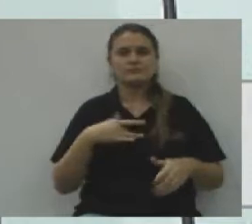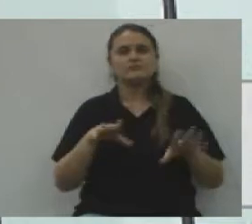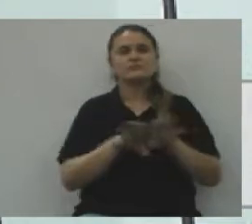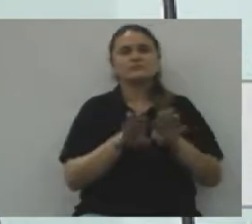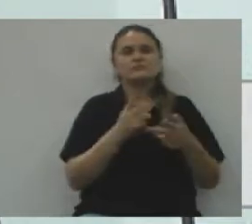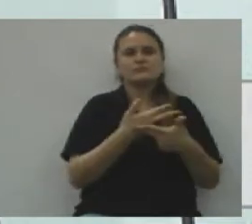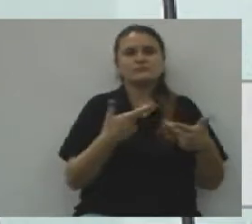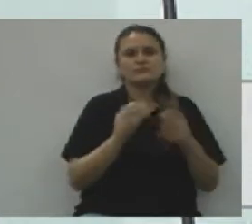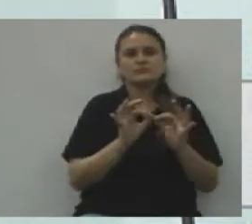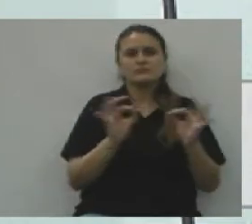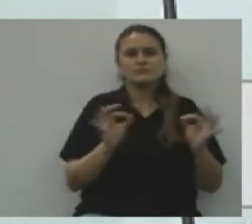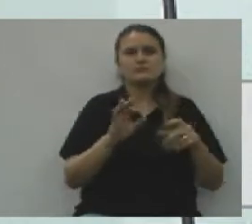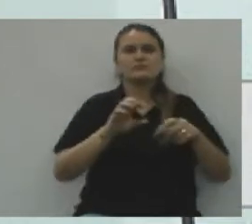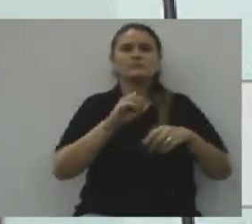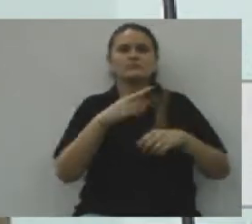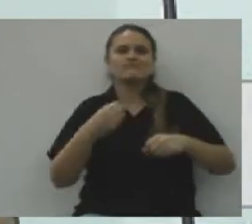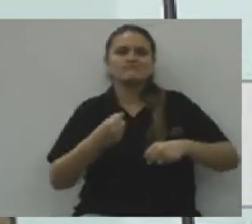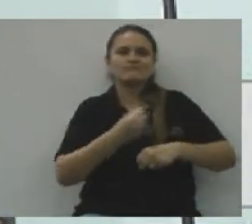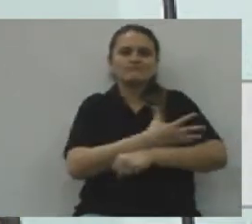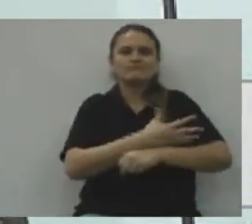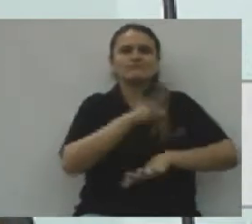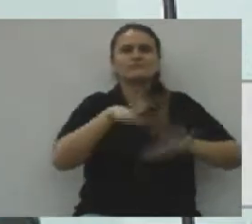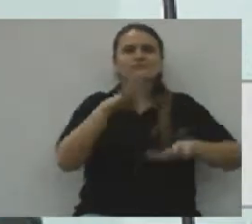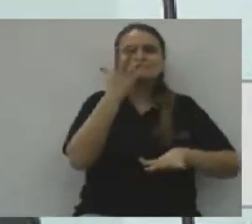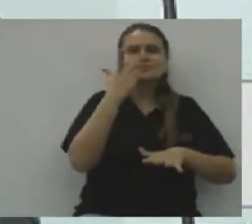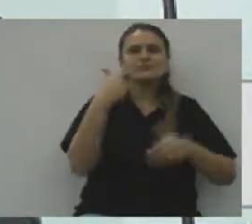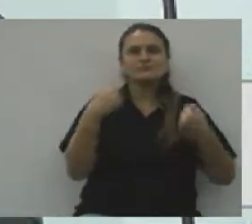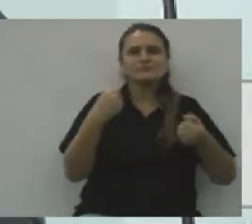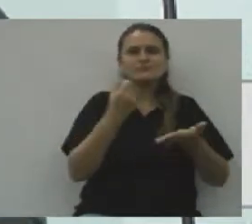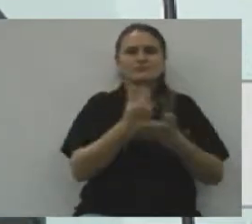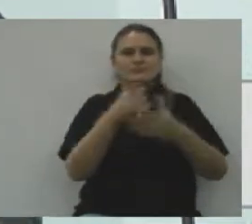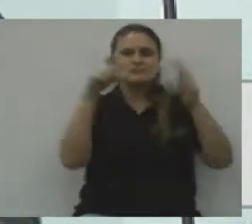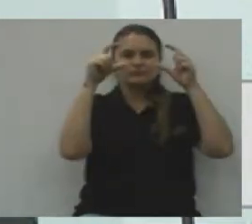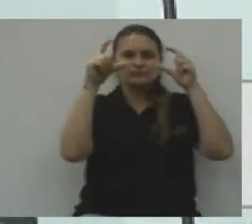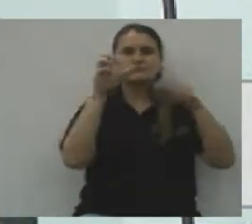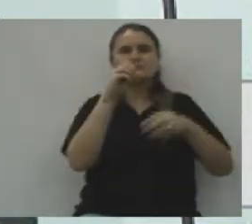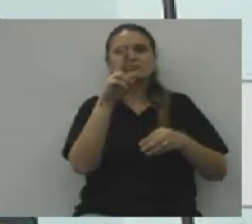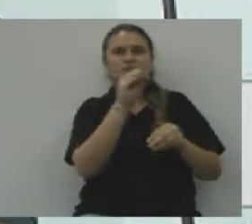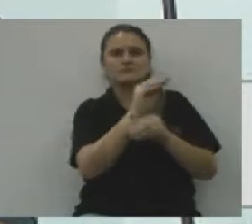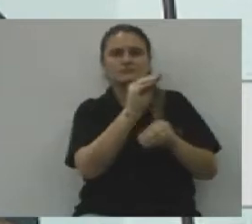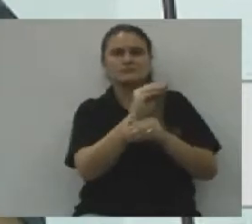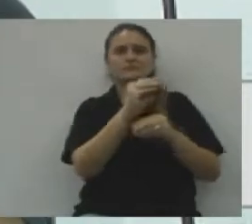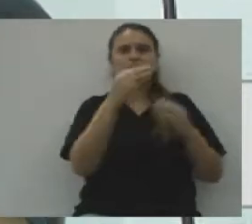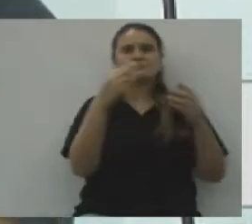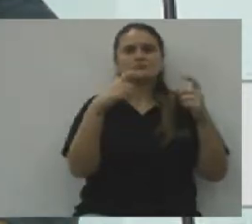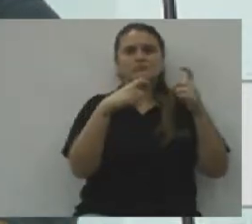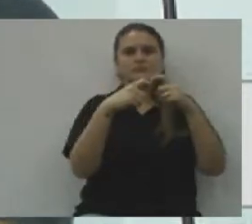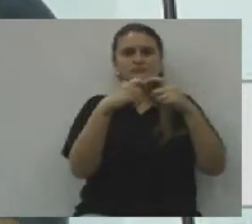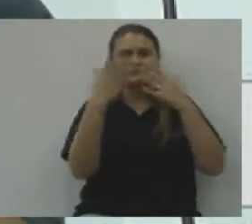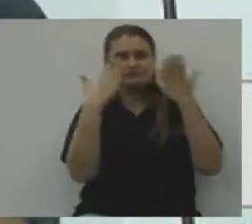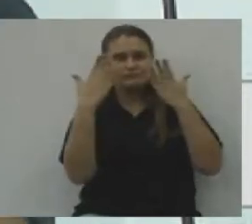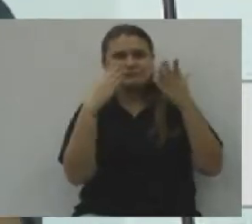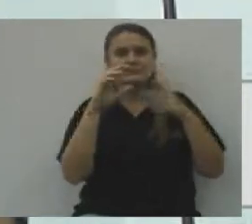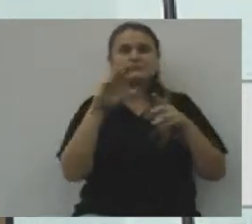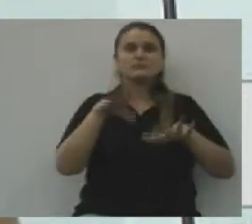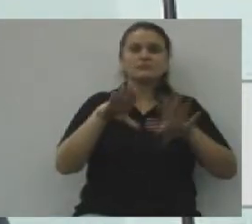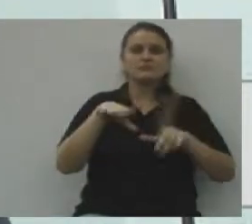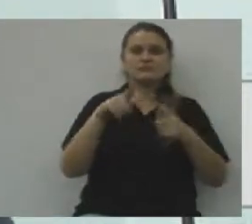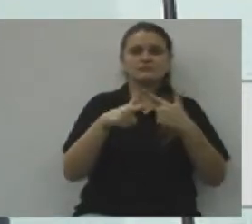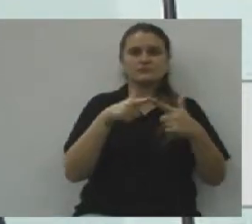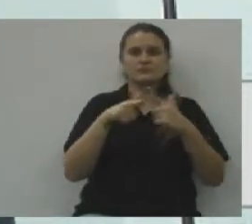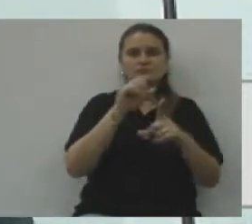mais simples aos mais complexos. Precisa de um óculos, precisa de um tratamento psiquiátrico, às vezes é um problema